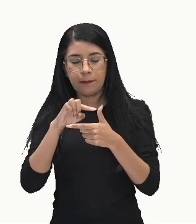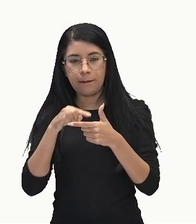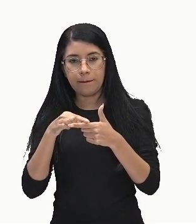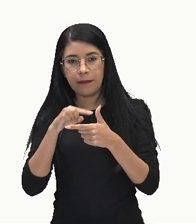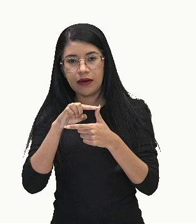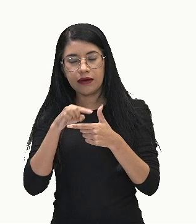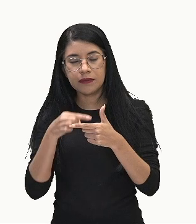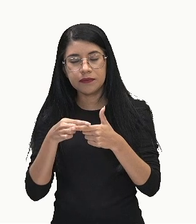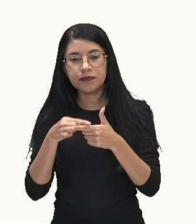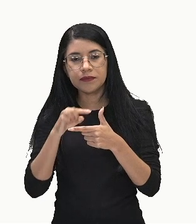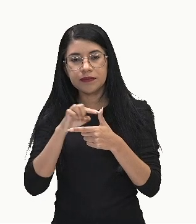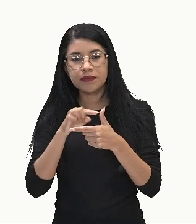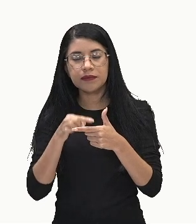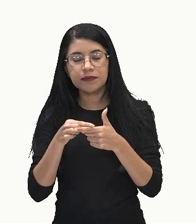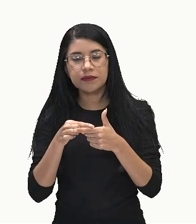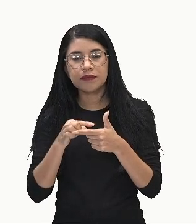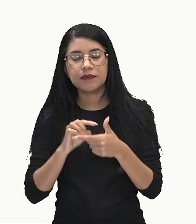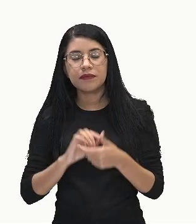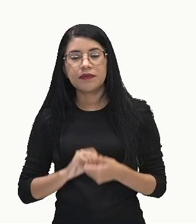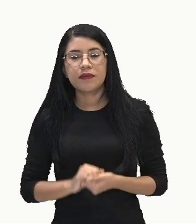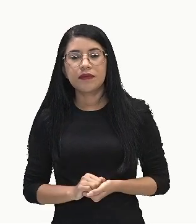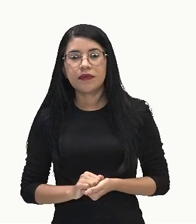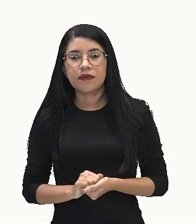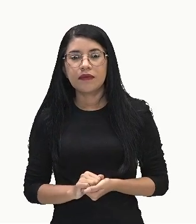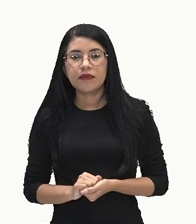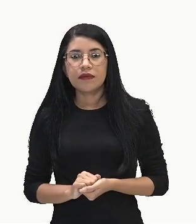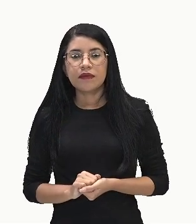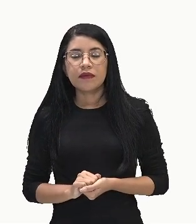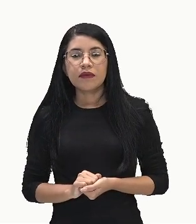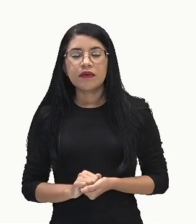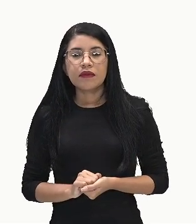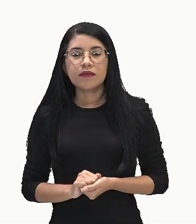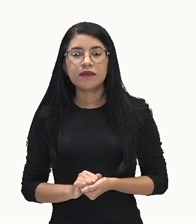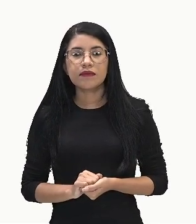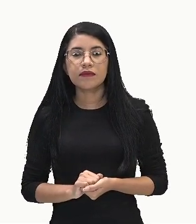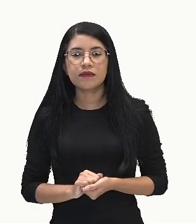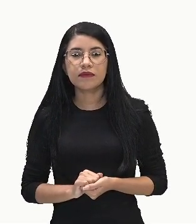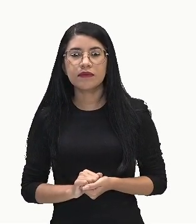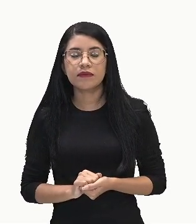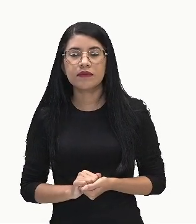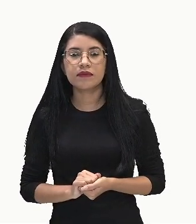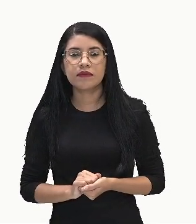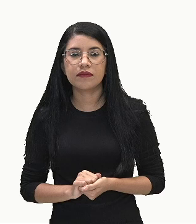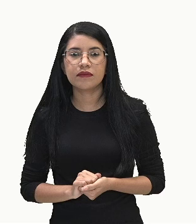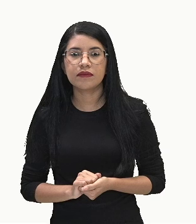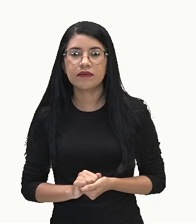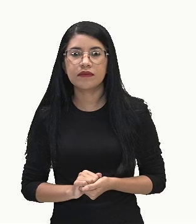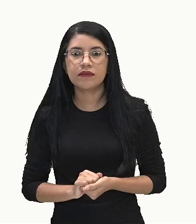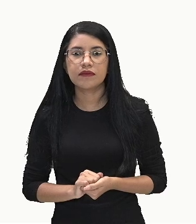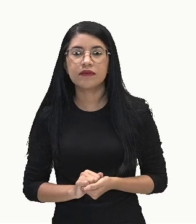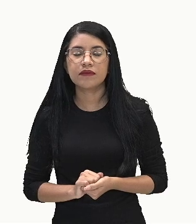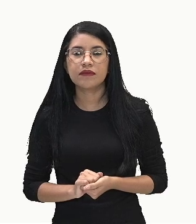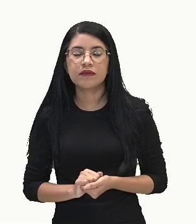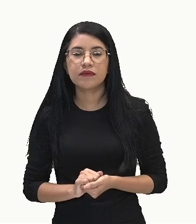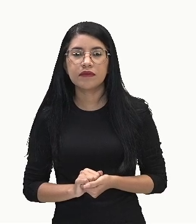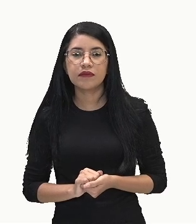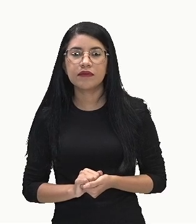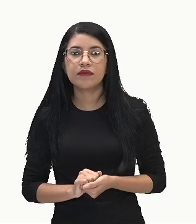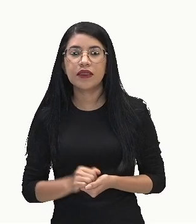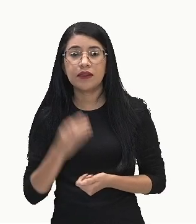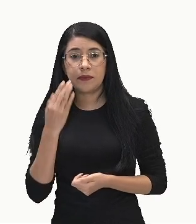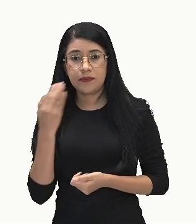que é o ângulo formado entre esses dois lados. Que lados? O de 16 e o de 10. Então, aí